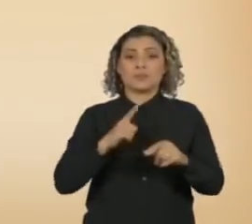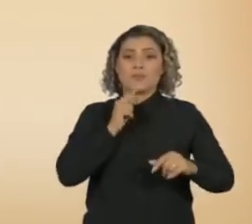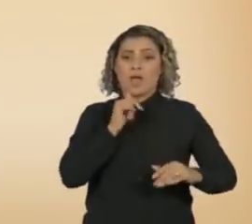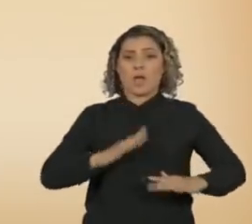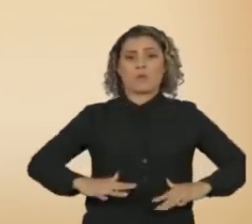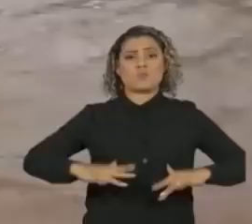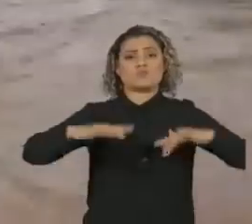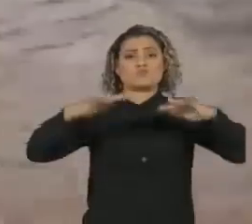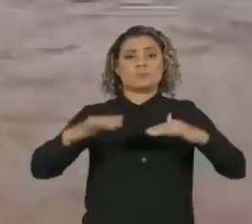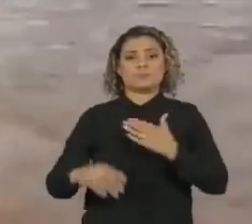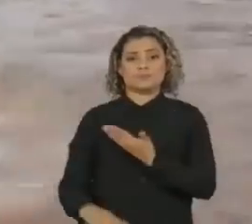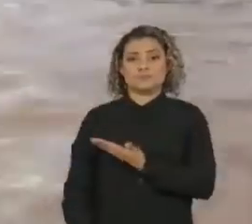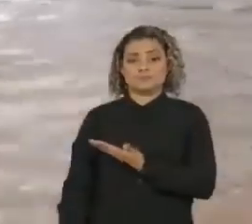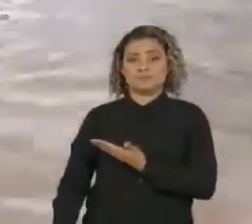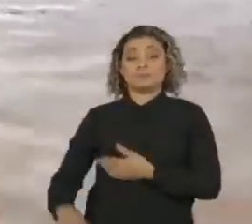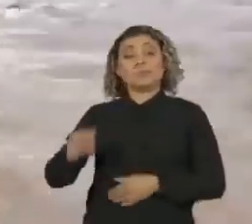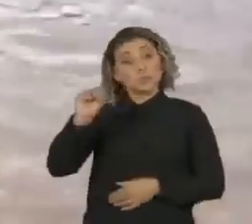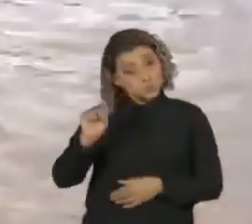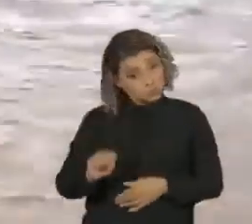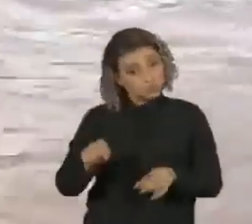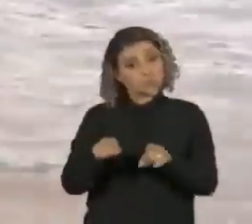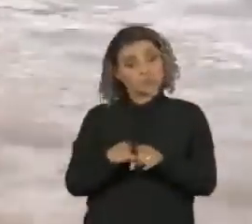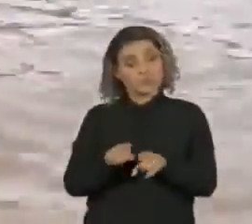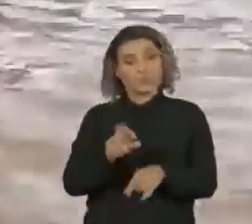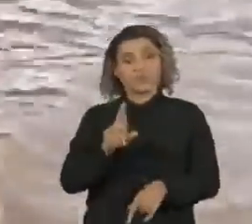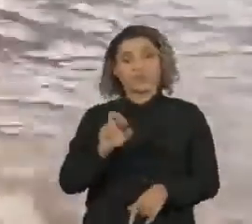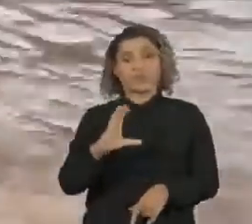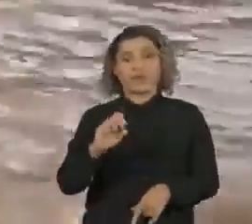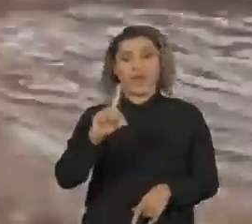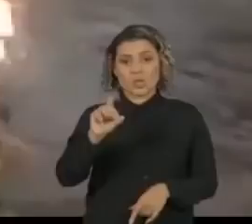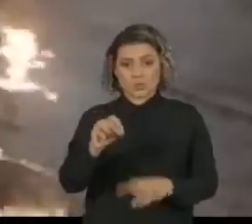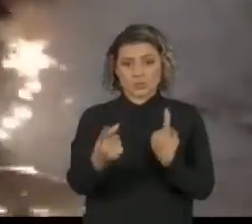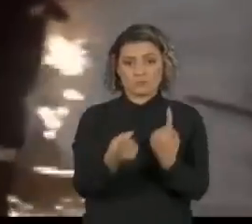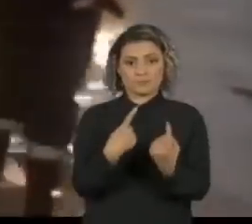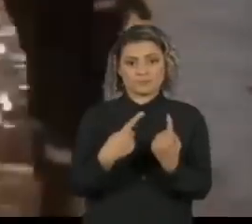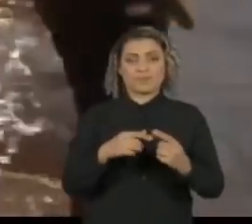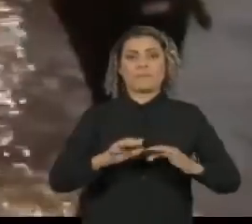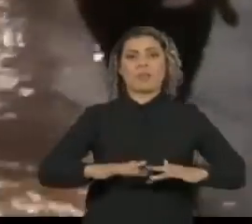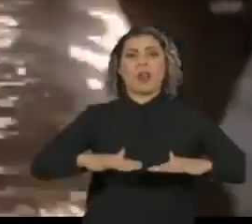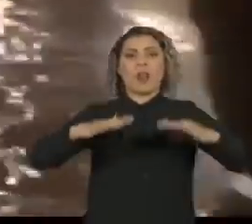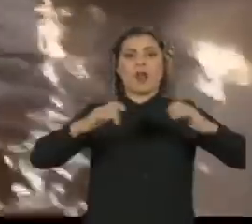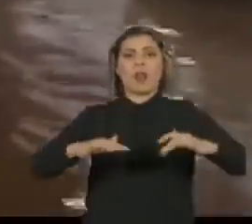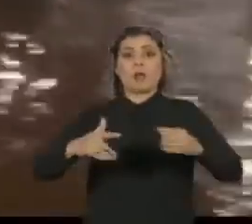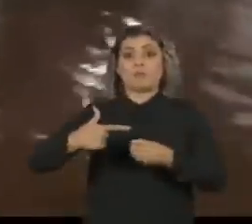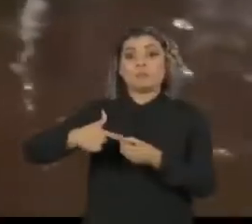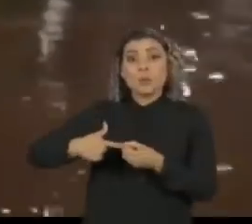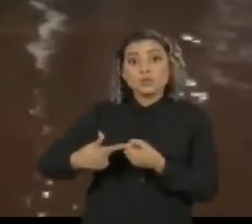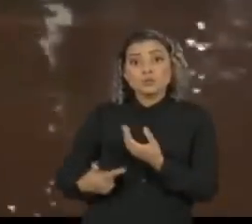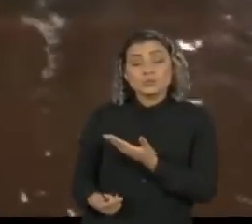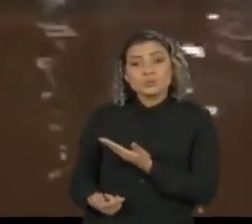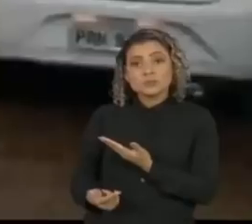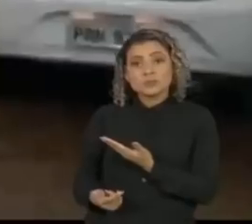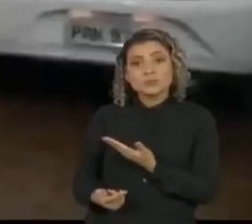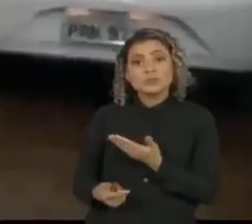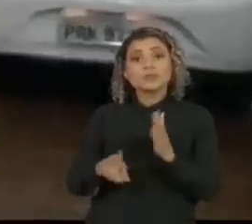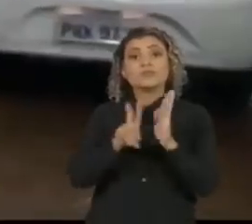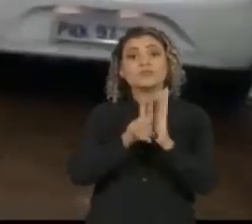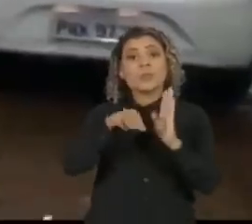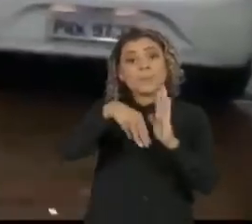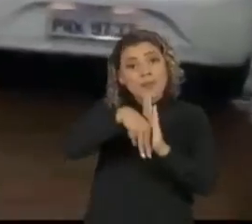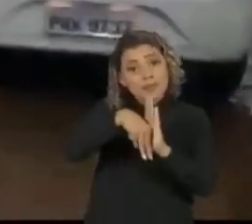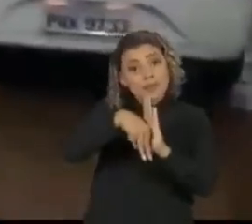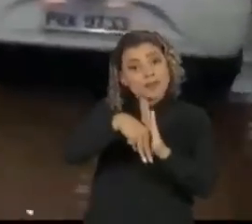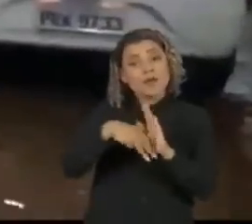alagados. Na zona sul, a Avenida Ricardo Jafé transbordou. Neste posto de combustíveis, no bairro da Vila Mariana,